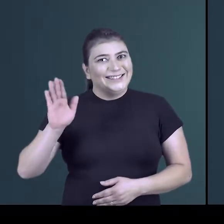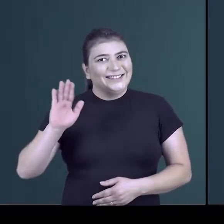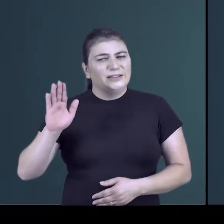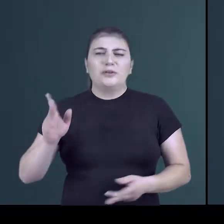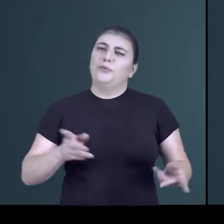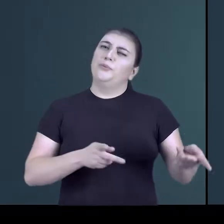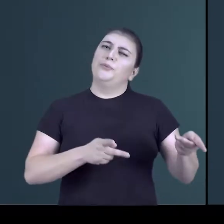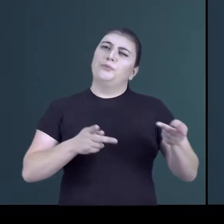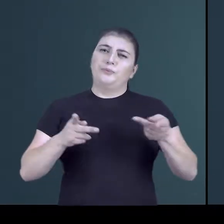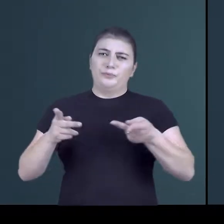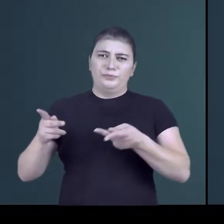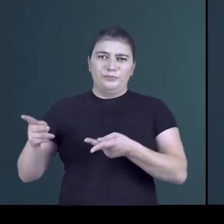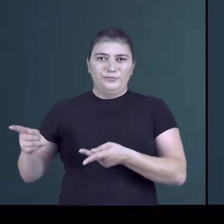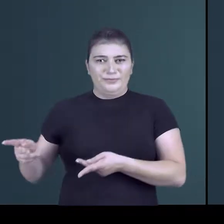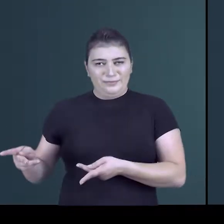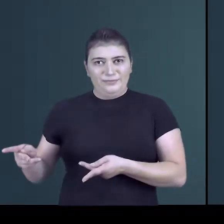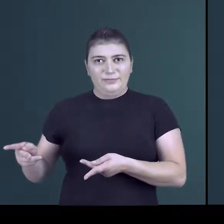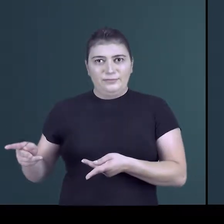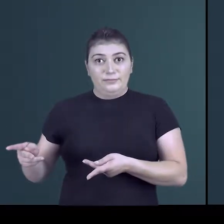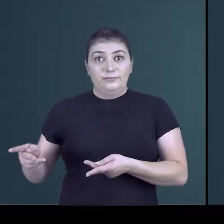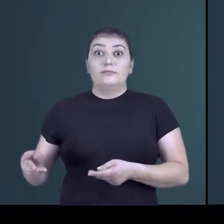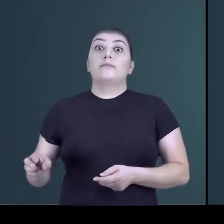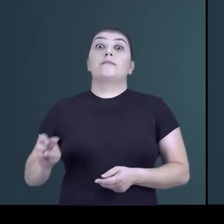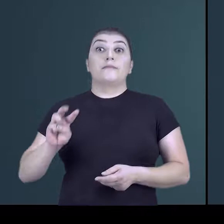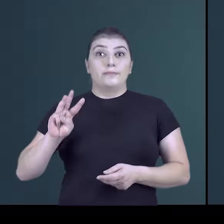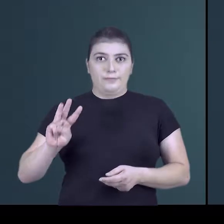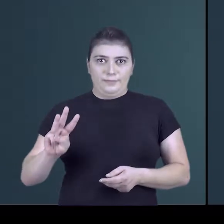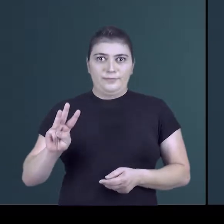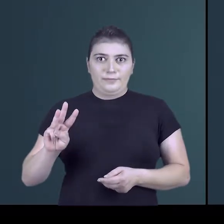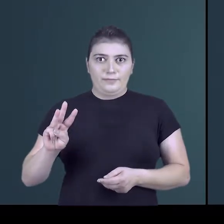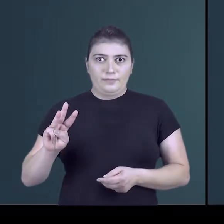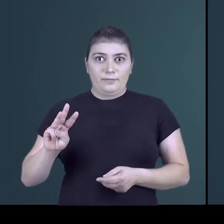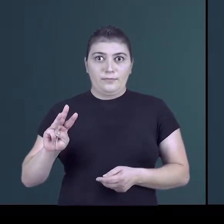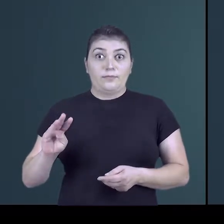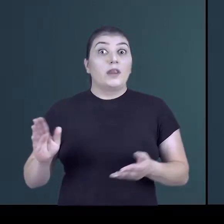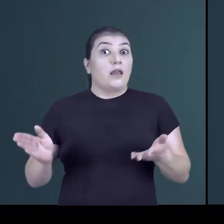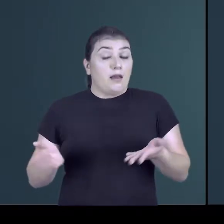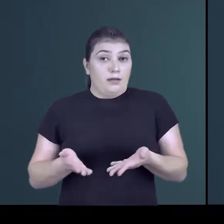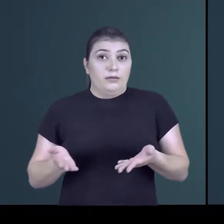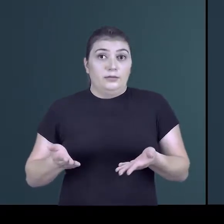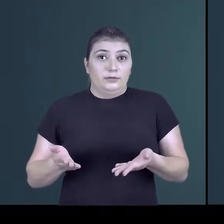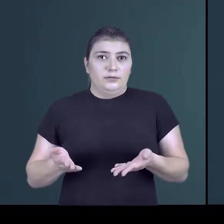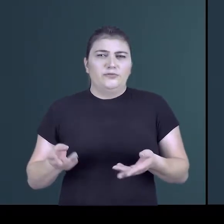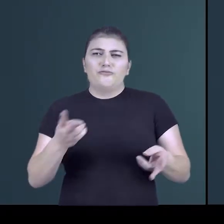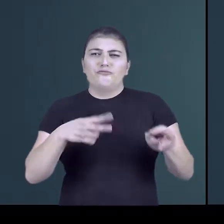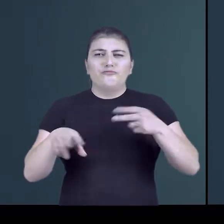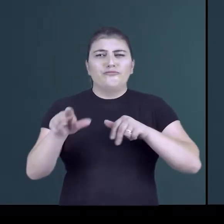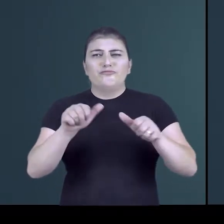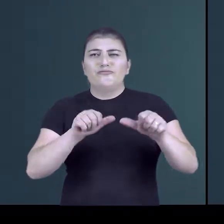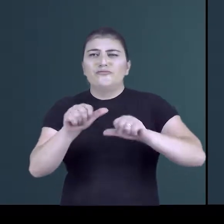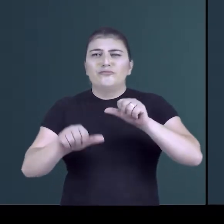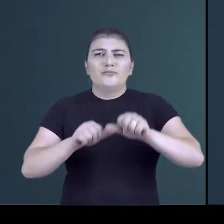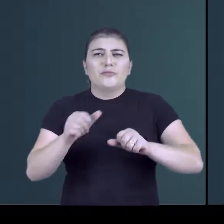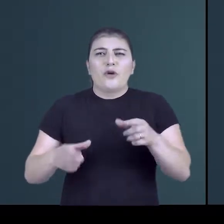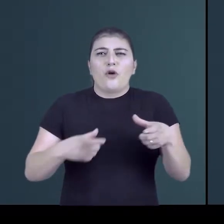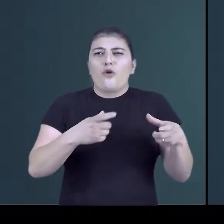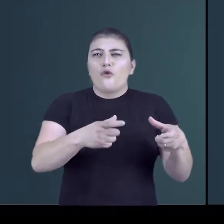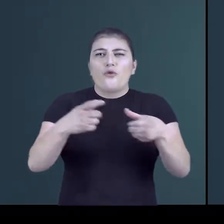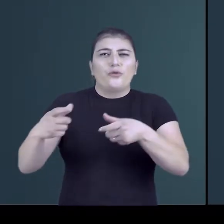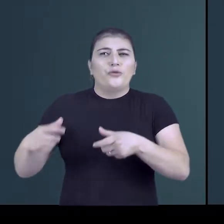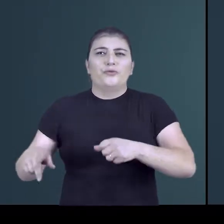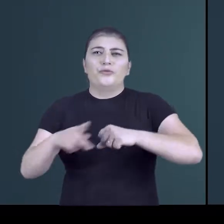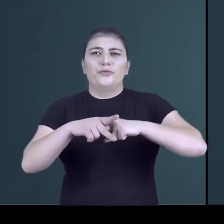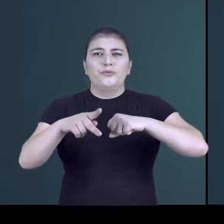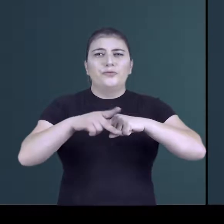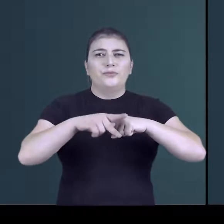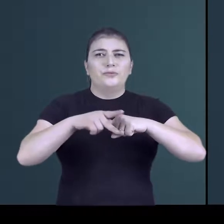Olá, sejam bem-vindas e bem-vindos à unidade 3. Nessa unidade, verificaremos a colocação